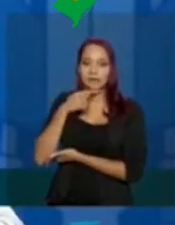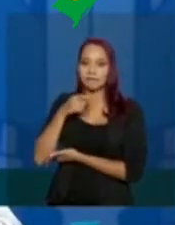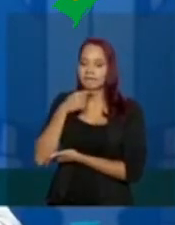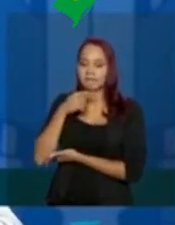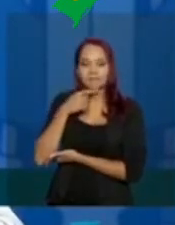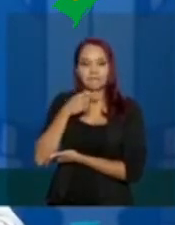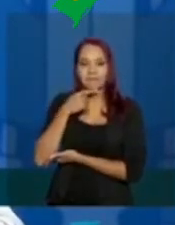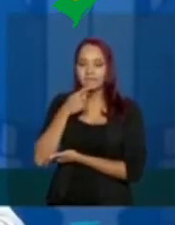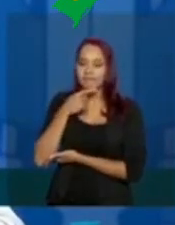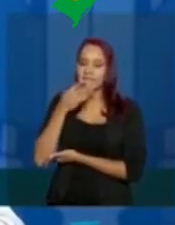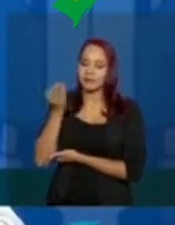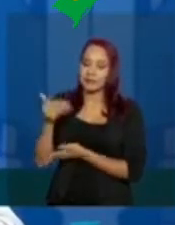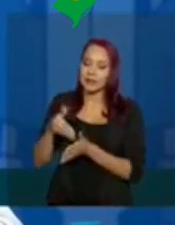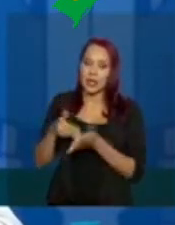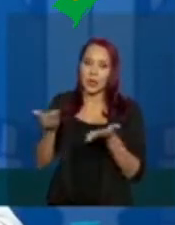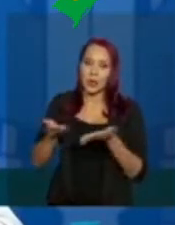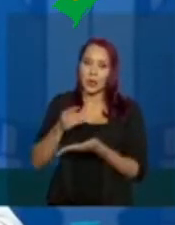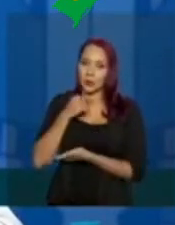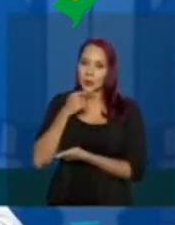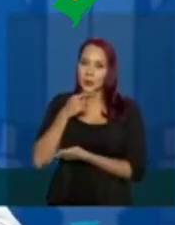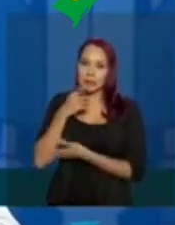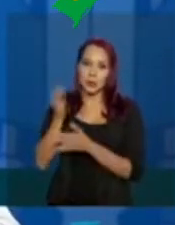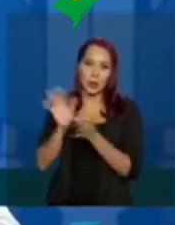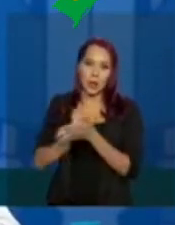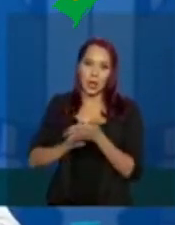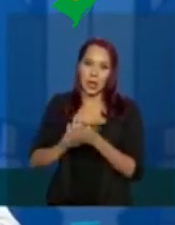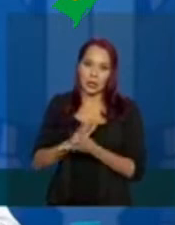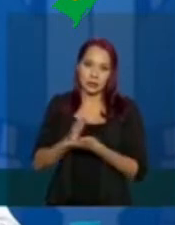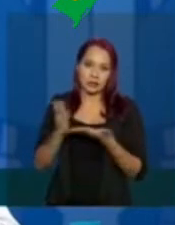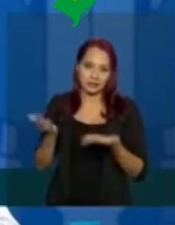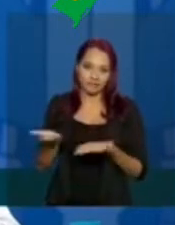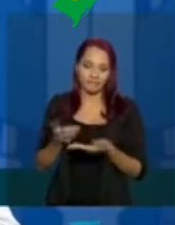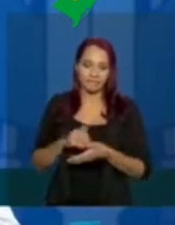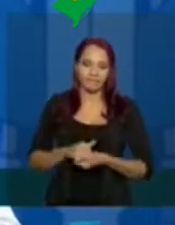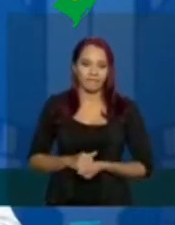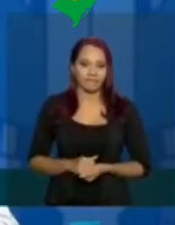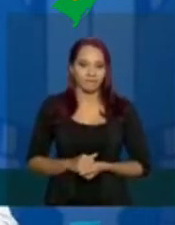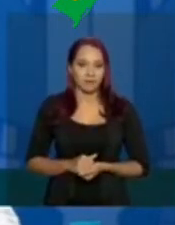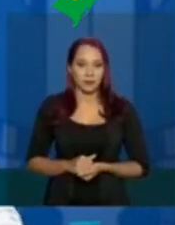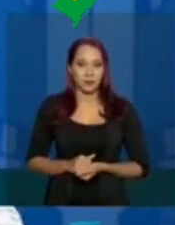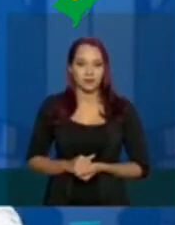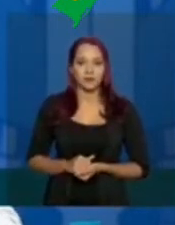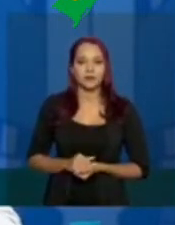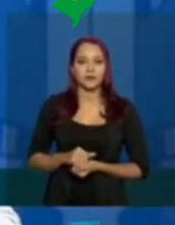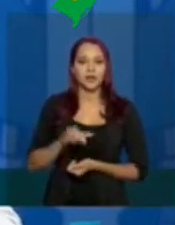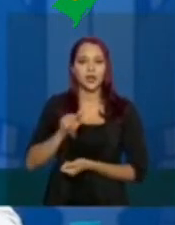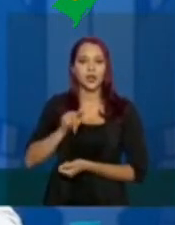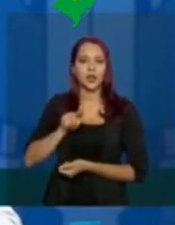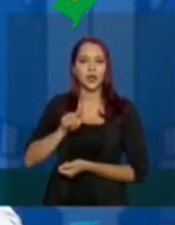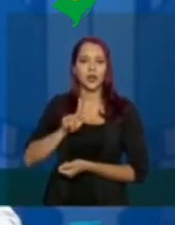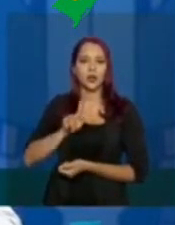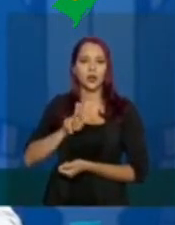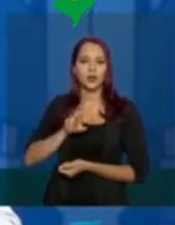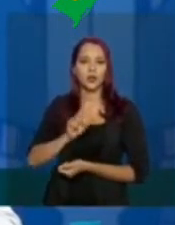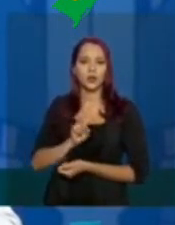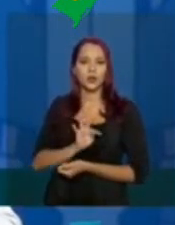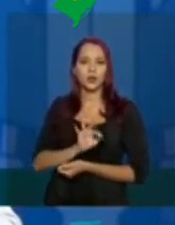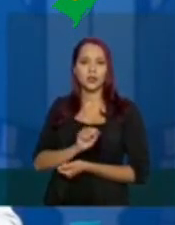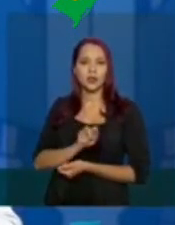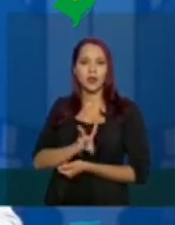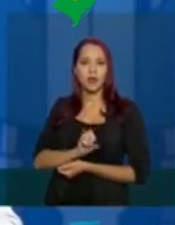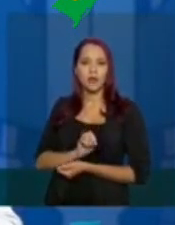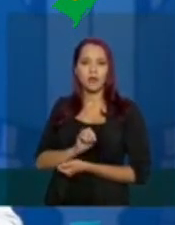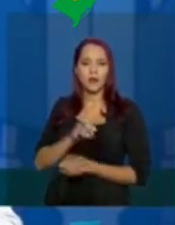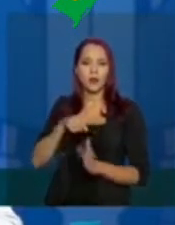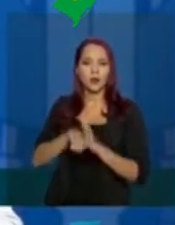conseguimos, até o momento, nada que seja digno de nota. Gustavo pergunta do Jornal J,